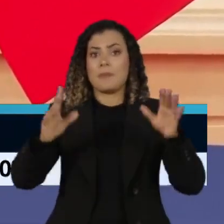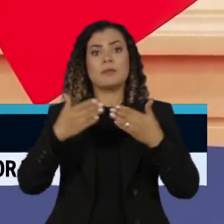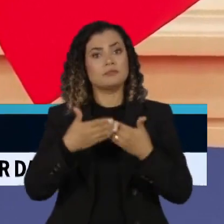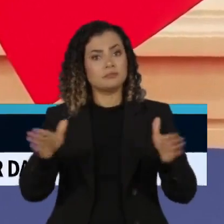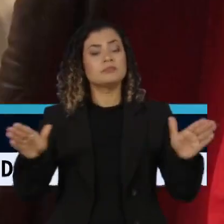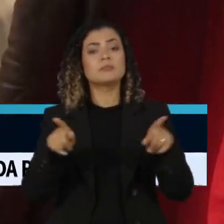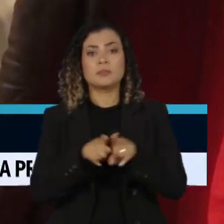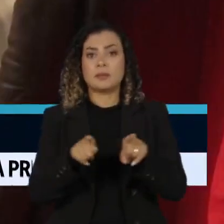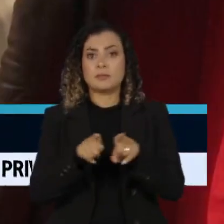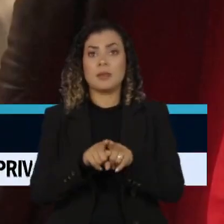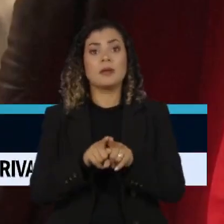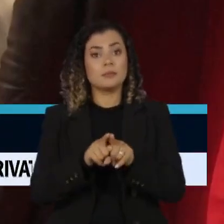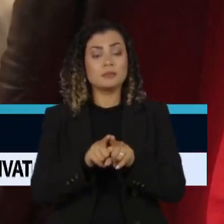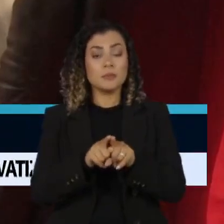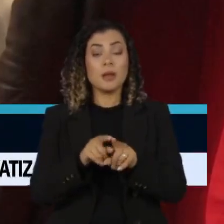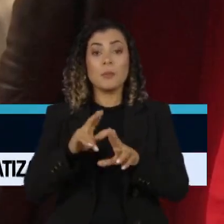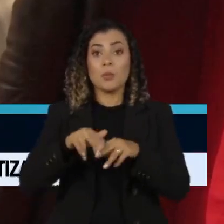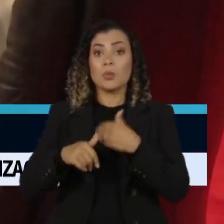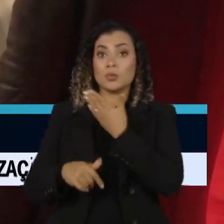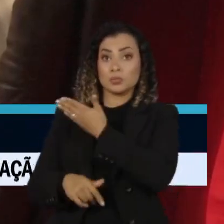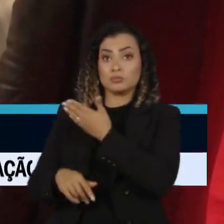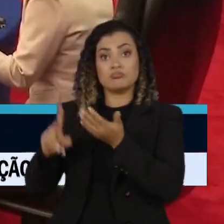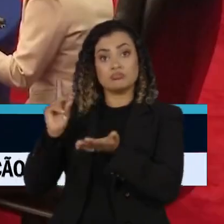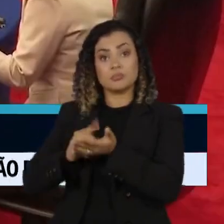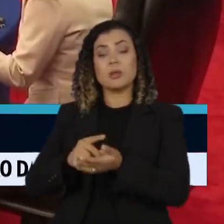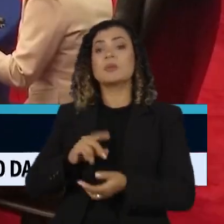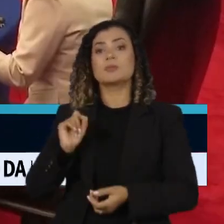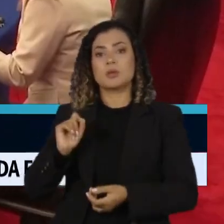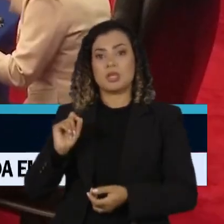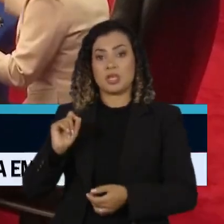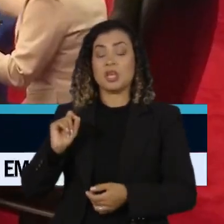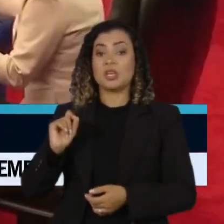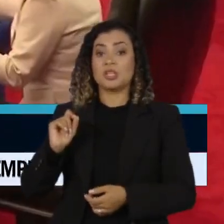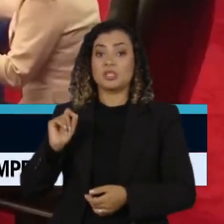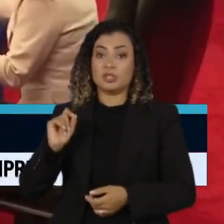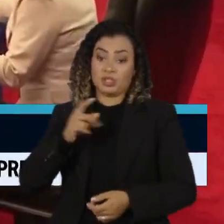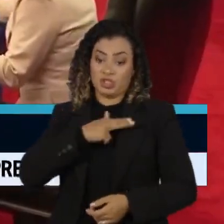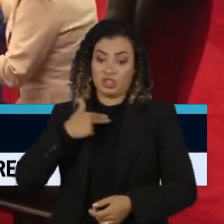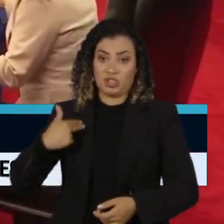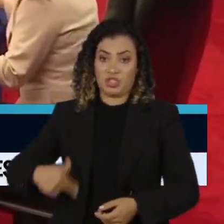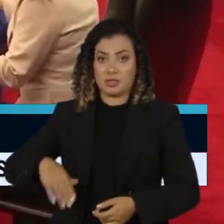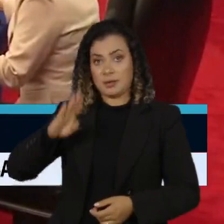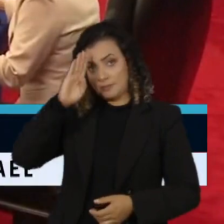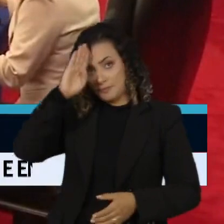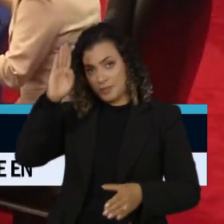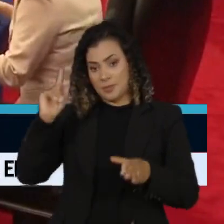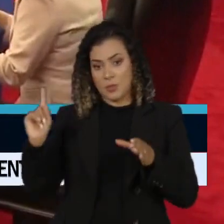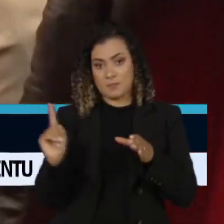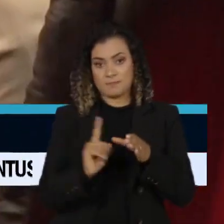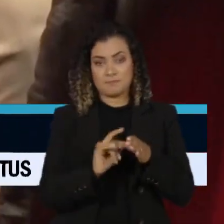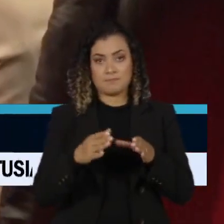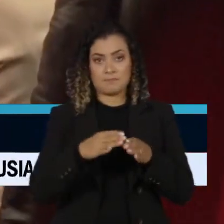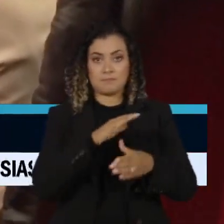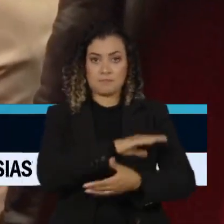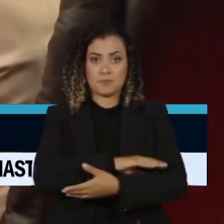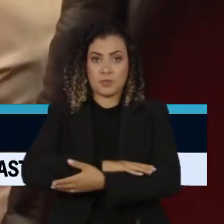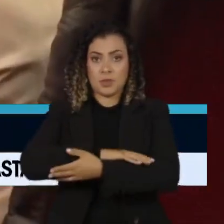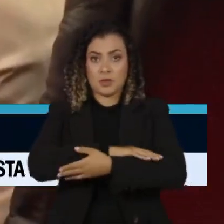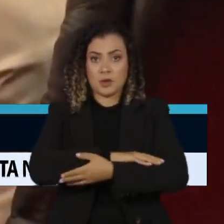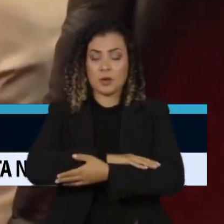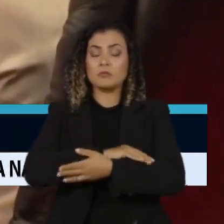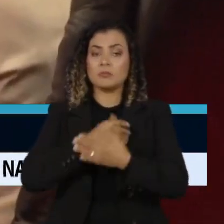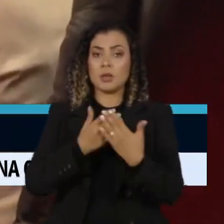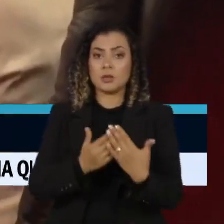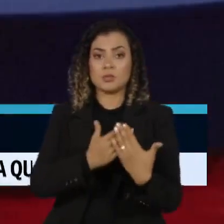bloco europeu. Ursula von der Leyen lembrou que a China, como membro permanente do Conselho de Segurança das Nações Unidas, tem